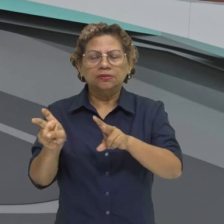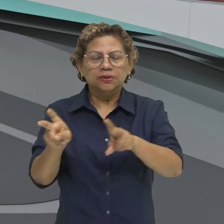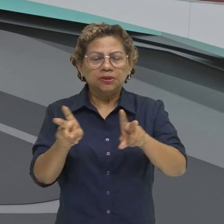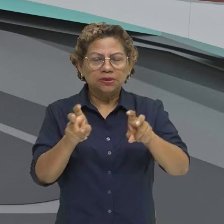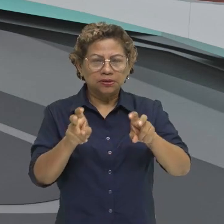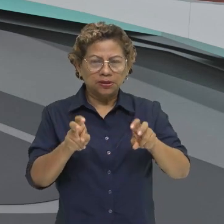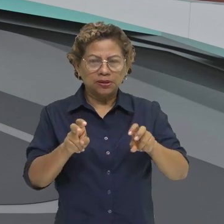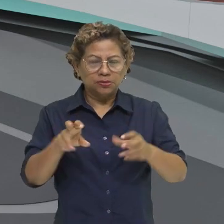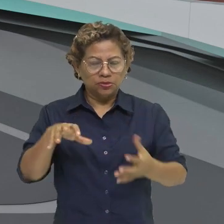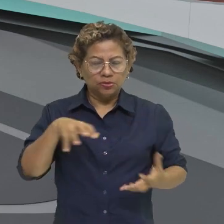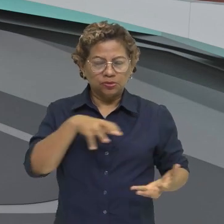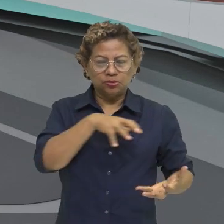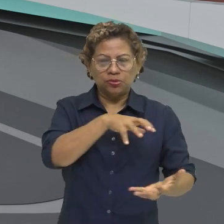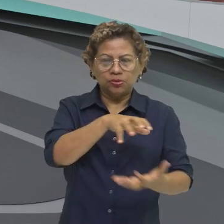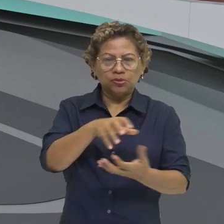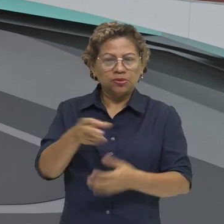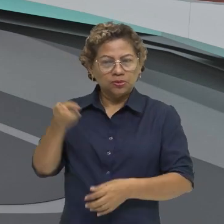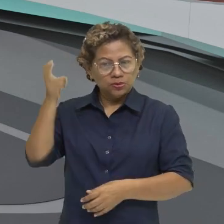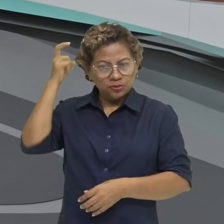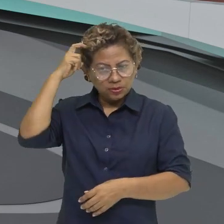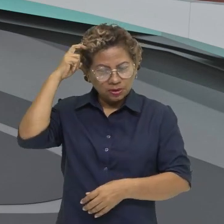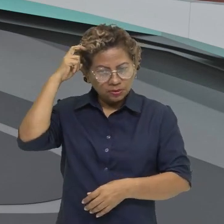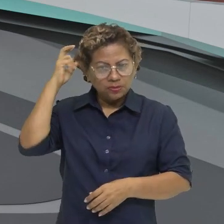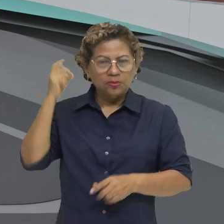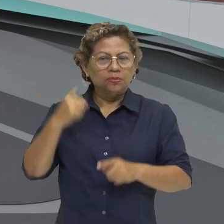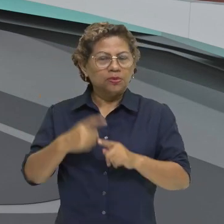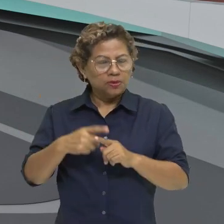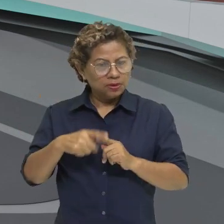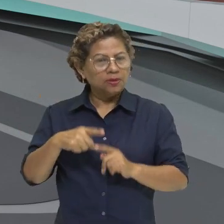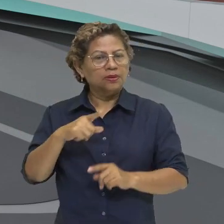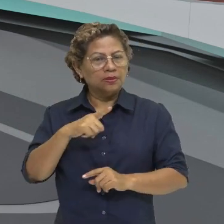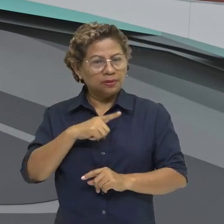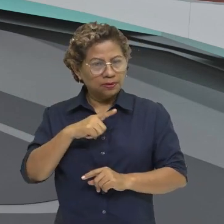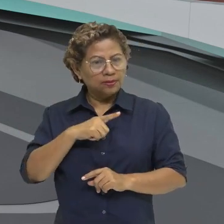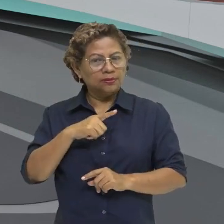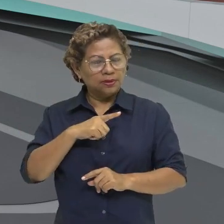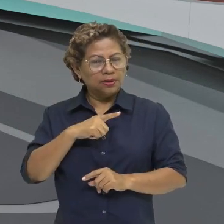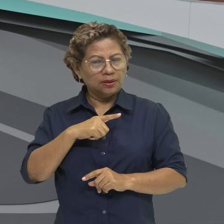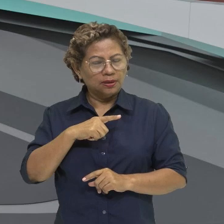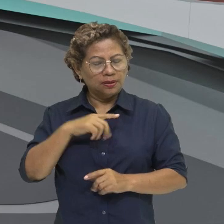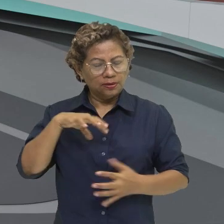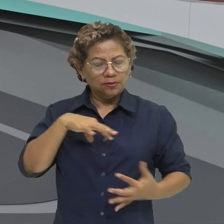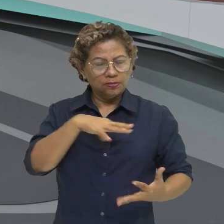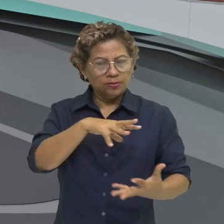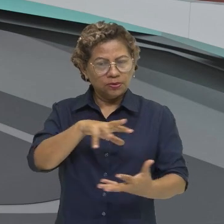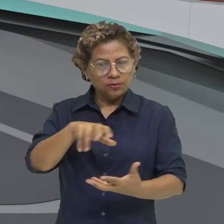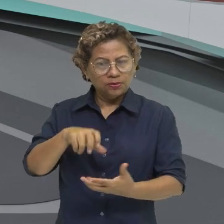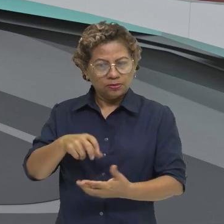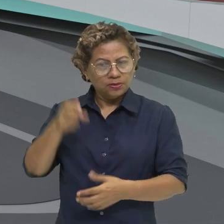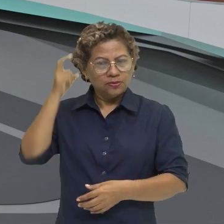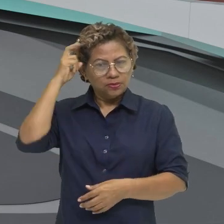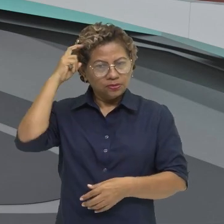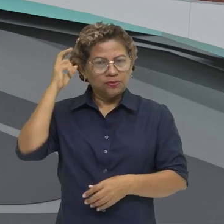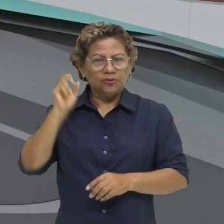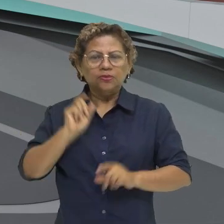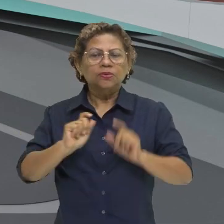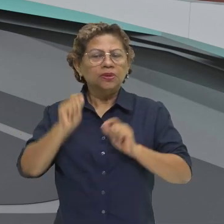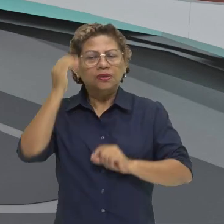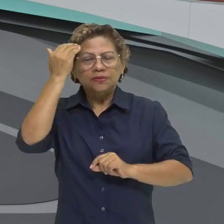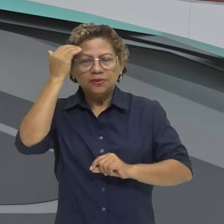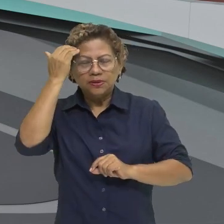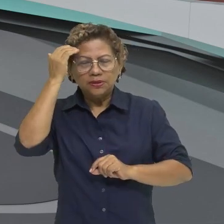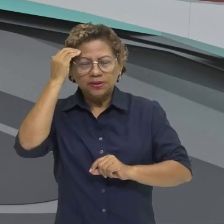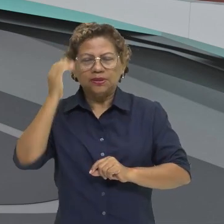mundo cultural, porque existe um mundo natural. Mas então vamos ver o que se entende por arte.